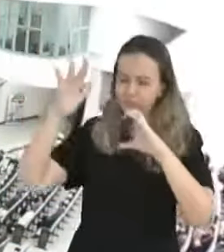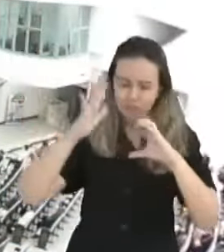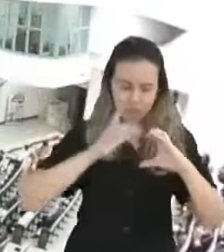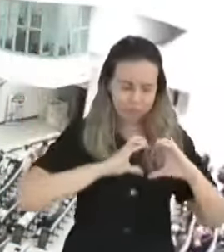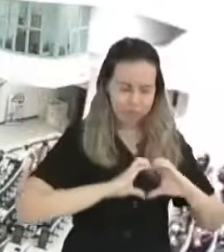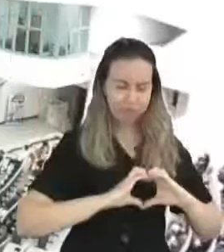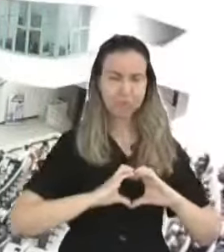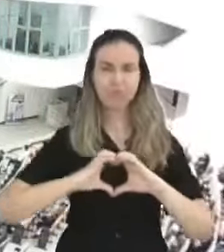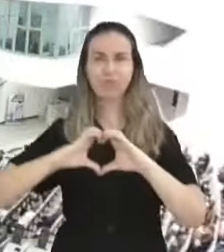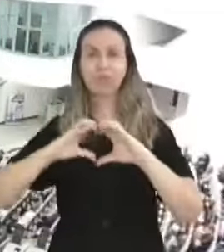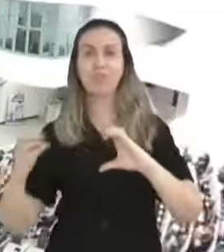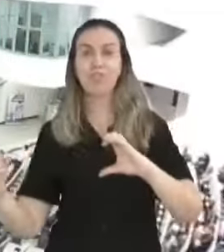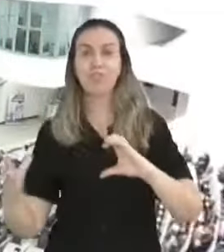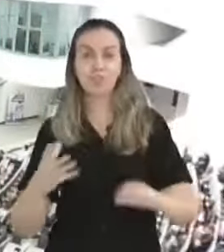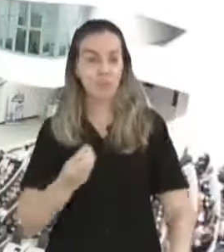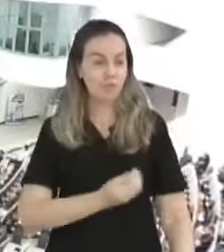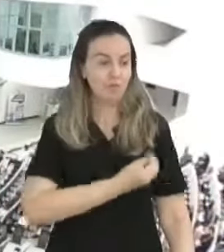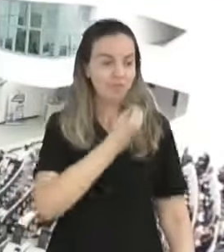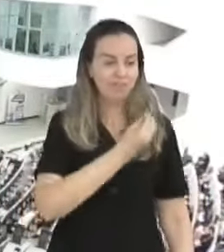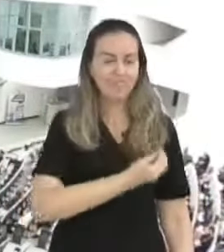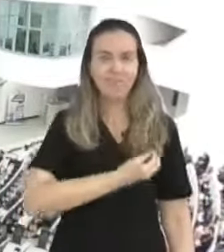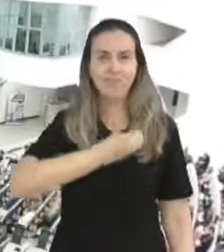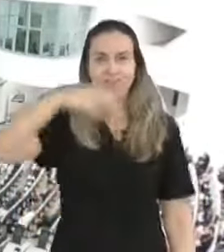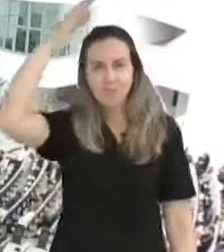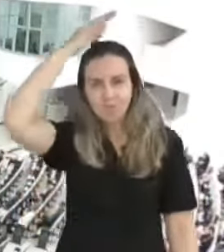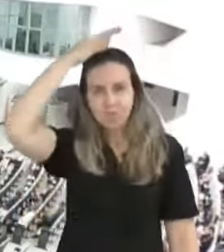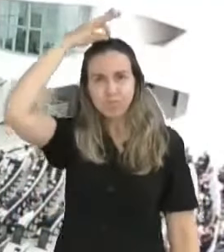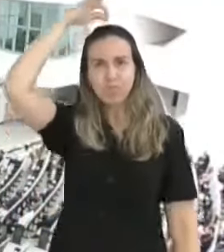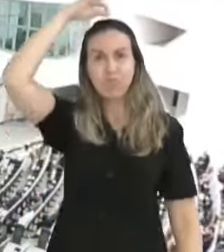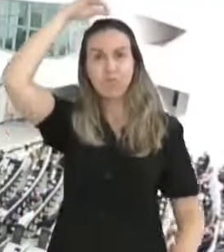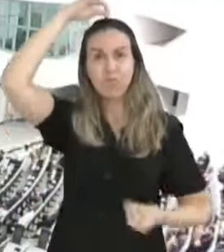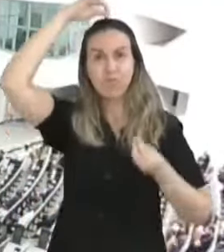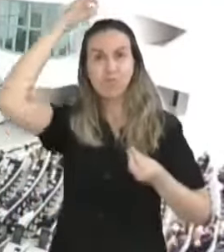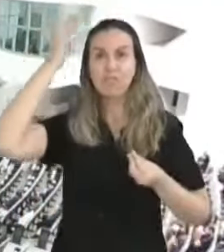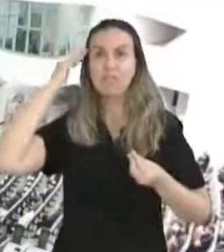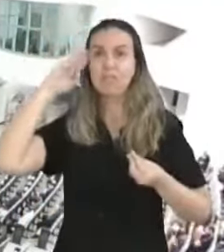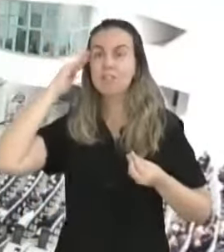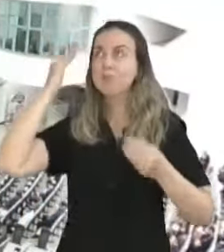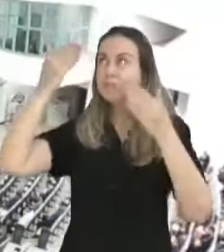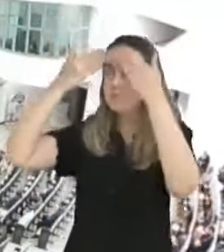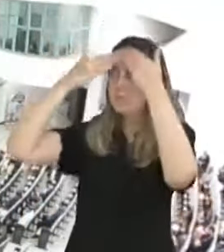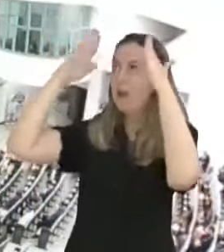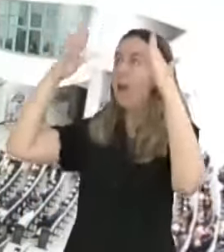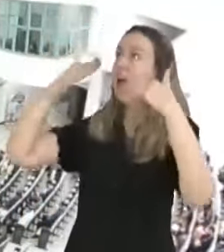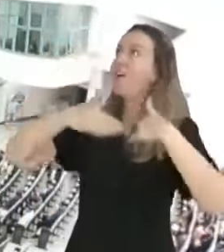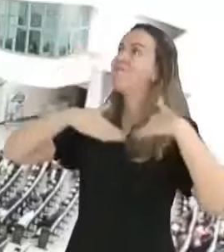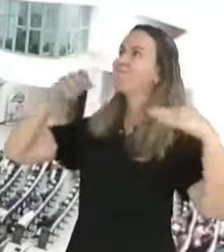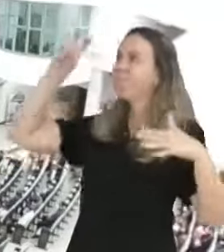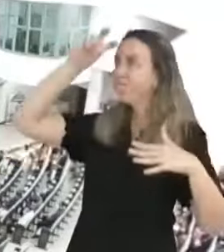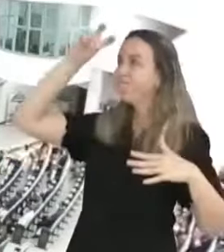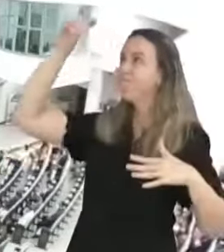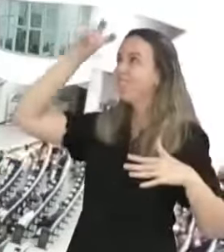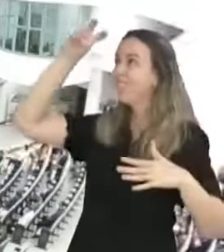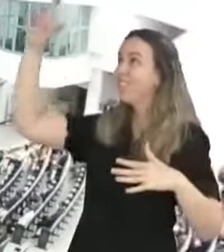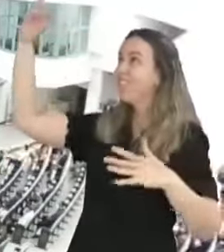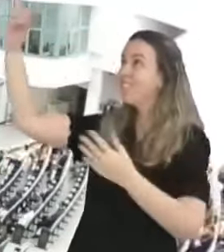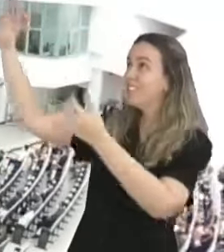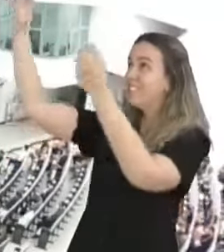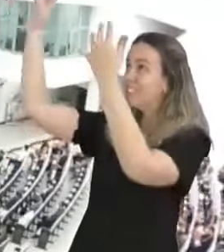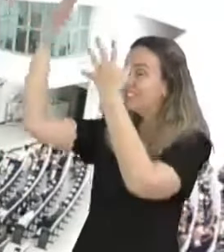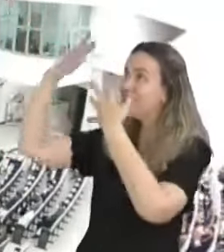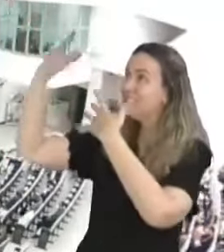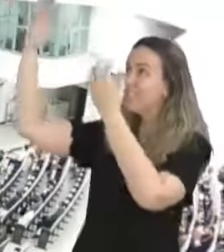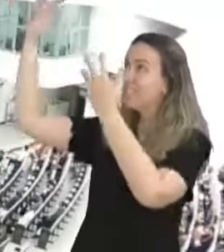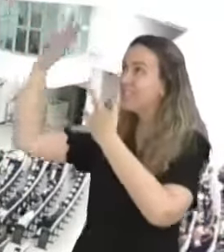versículo 23, e vos renoveis no espírito do vosso entendimento. Está escrito em Colossenses